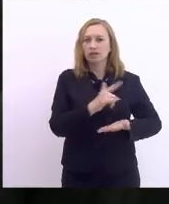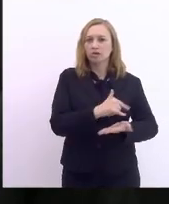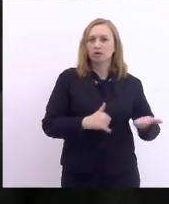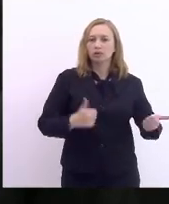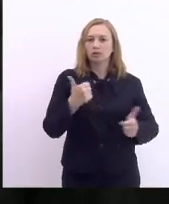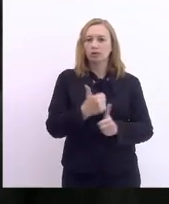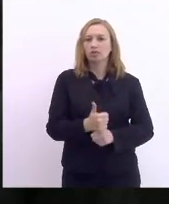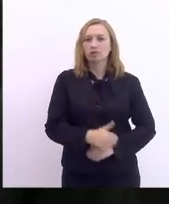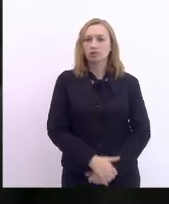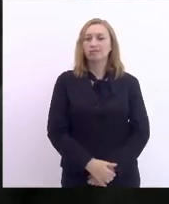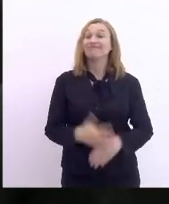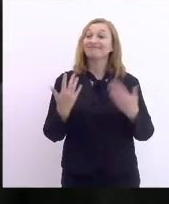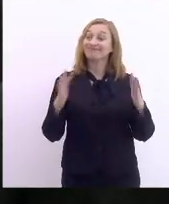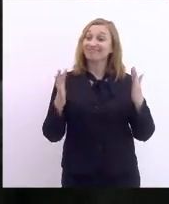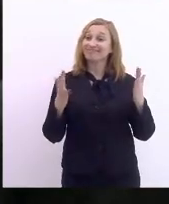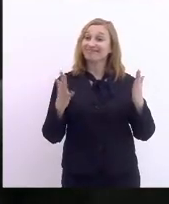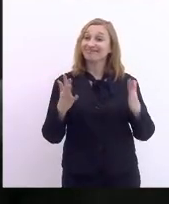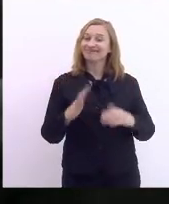termo de posse e